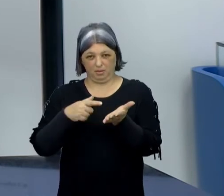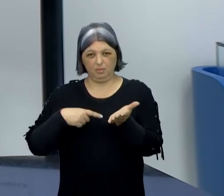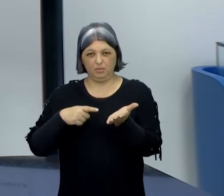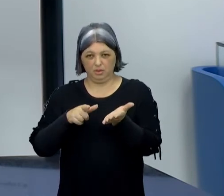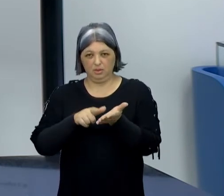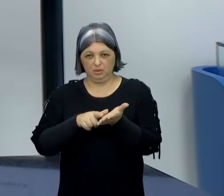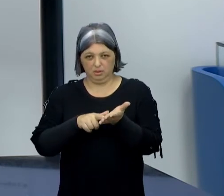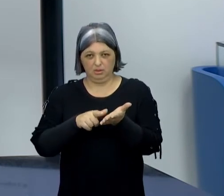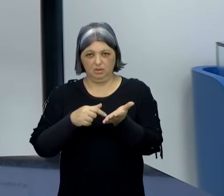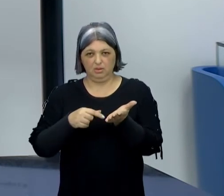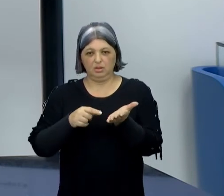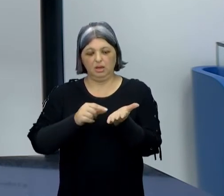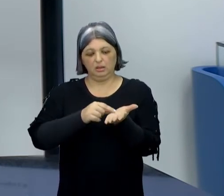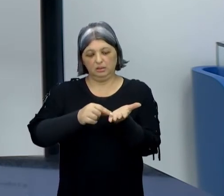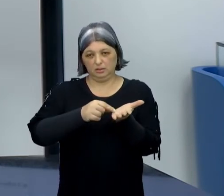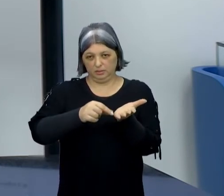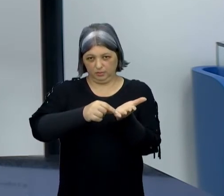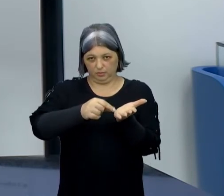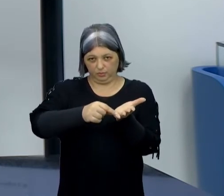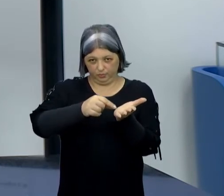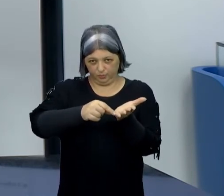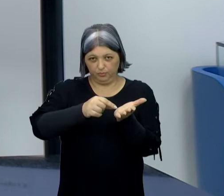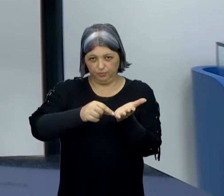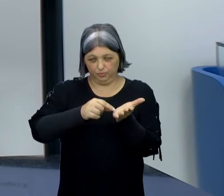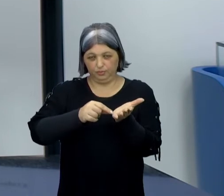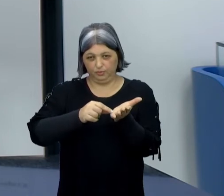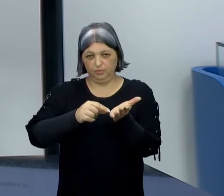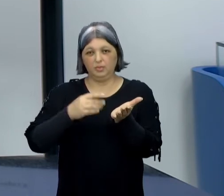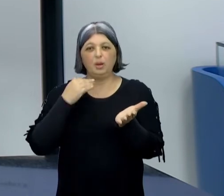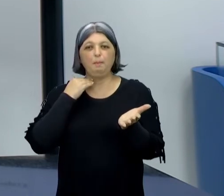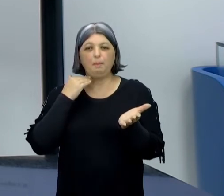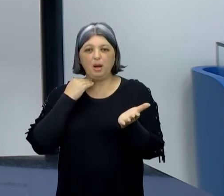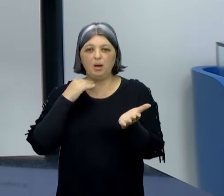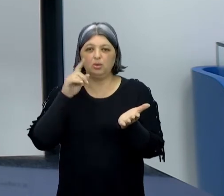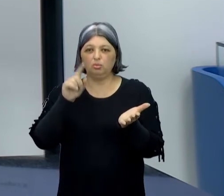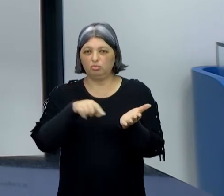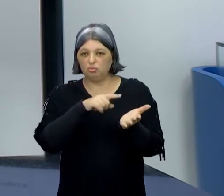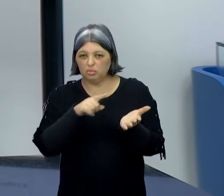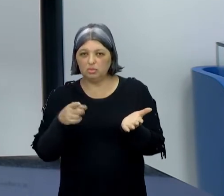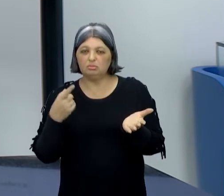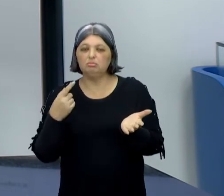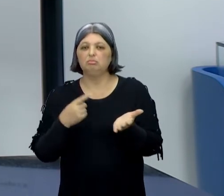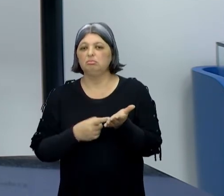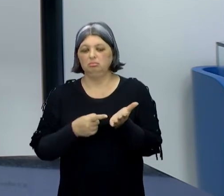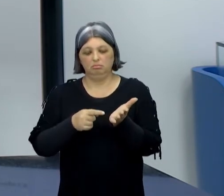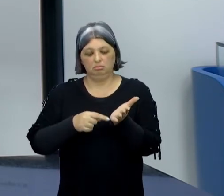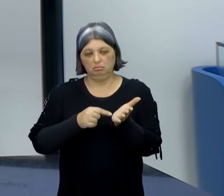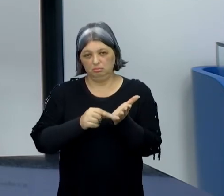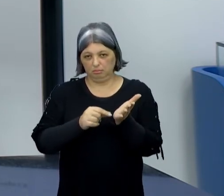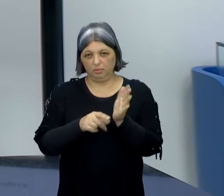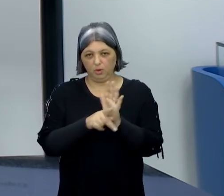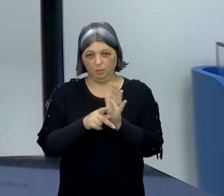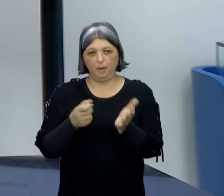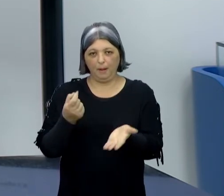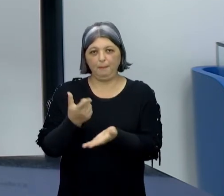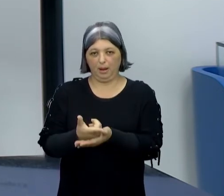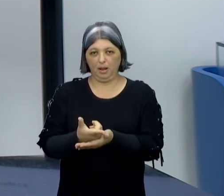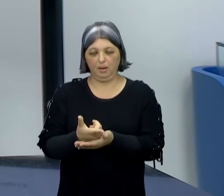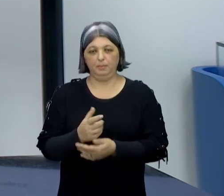que é compensar num banco qualquer, num banco X, num boleto que vem a compensar, ele